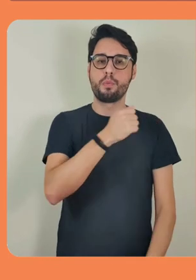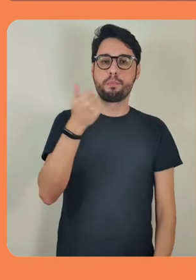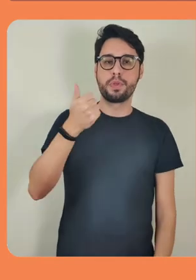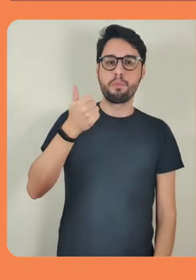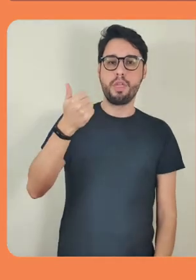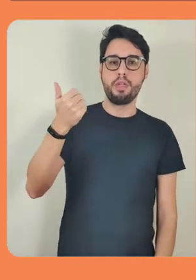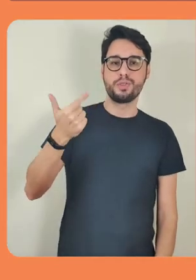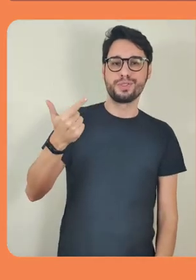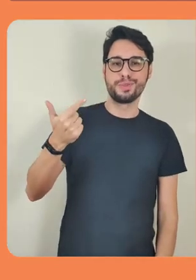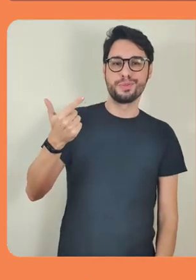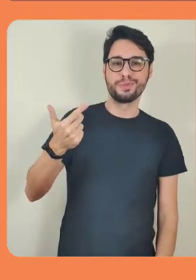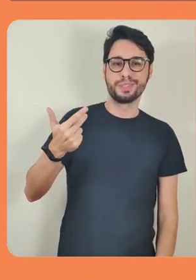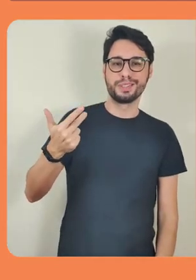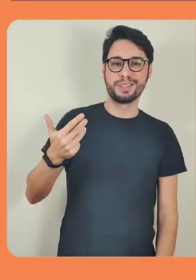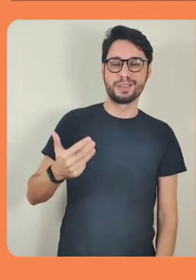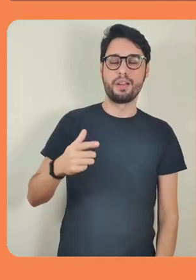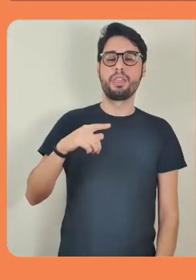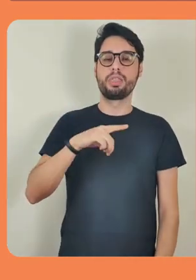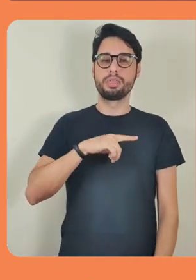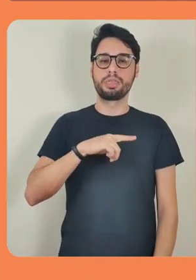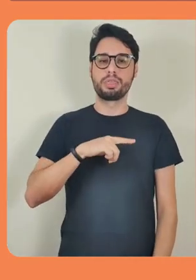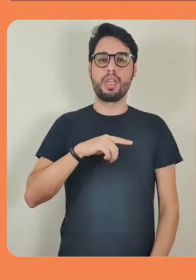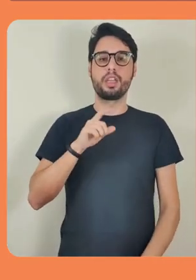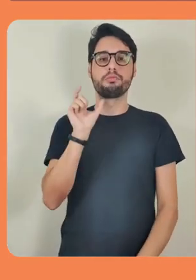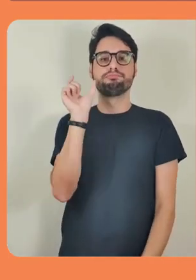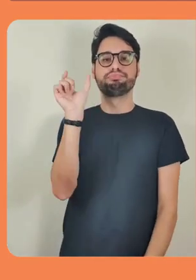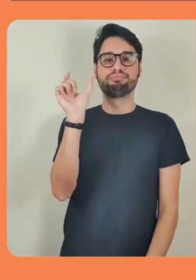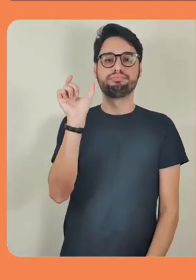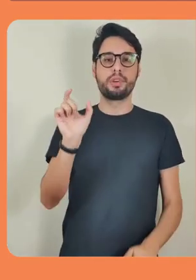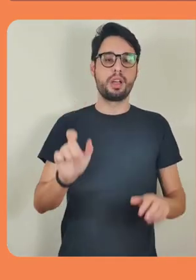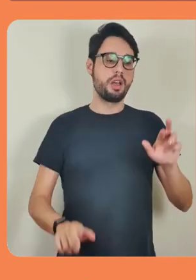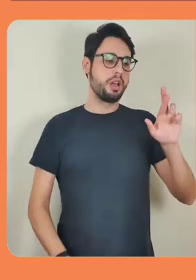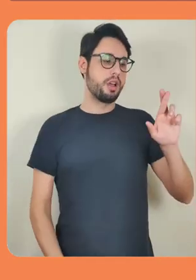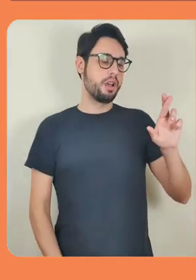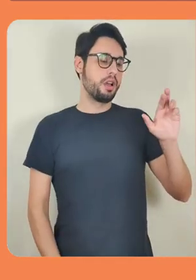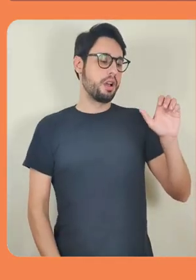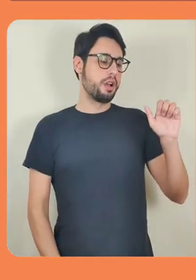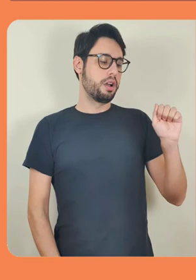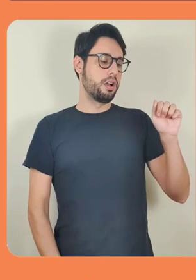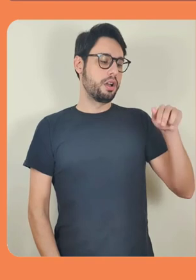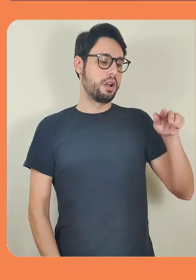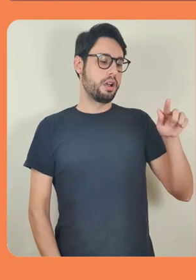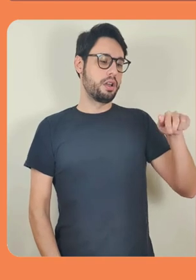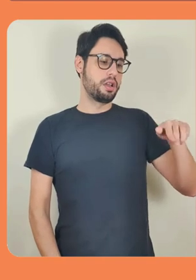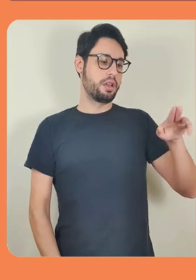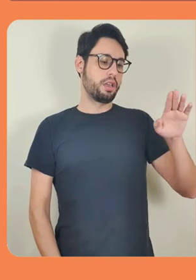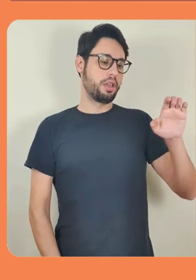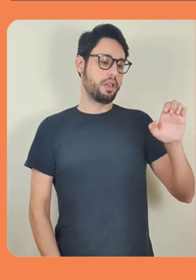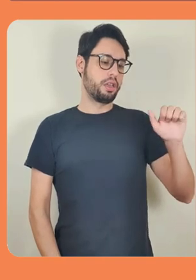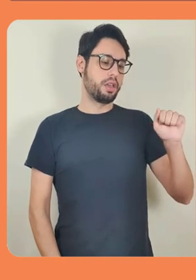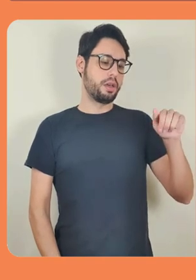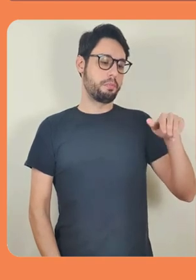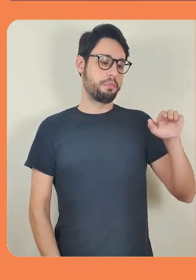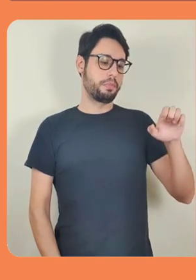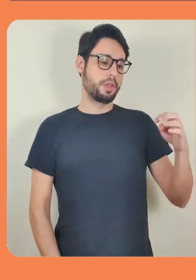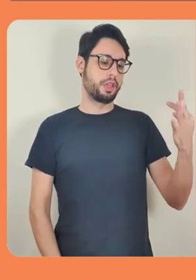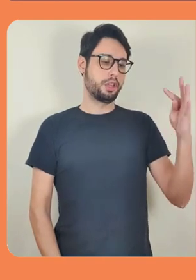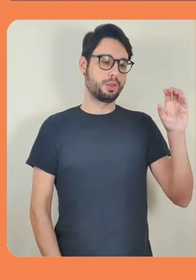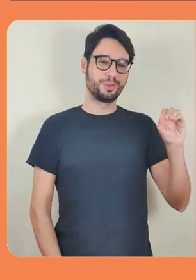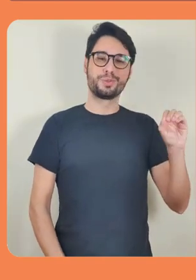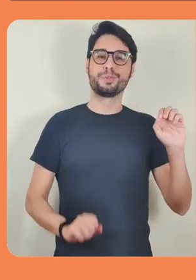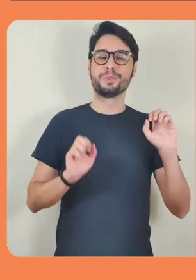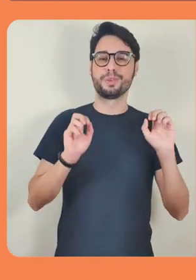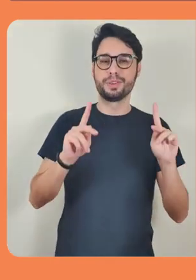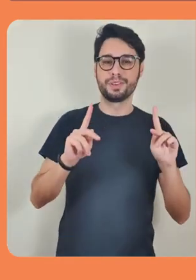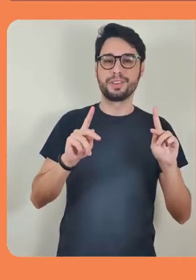ranking o ranqueamento dos alunos aqui nessa aba ranqueamento eu espero que vocês